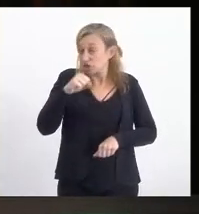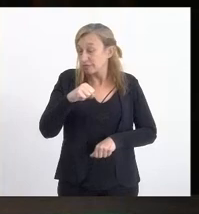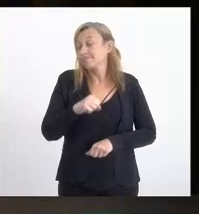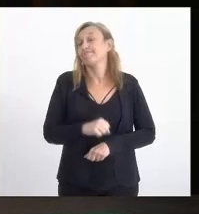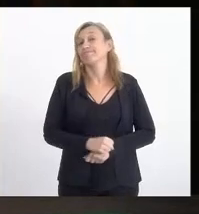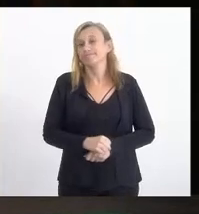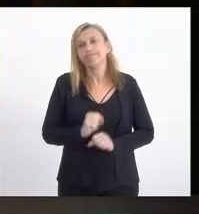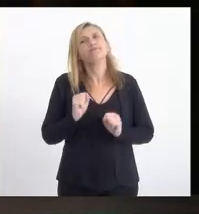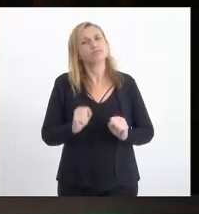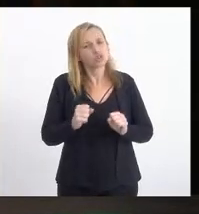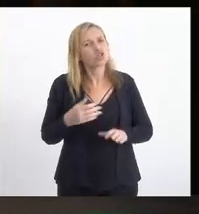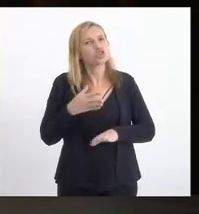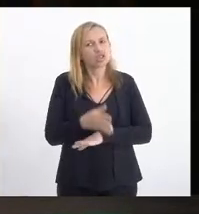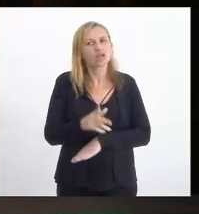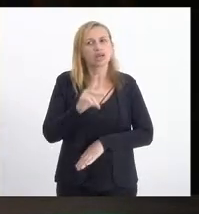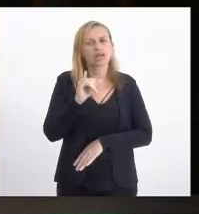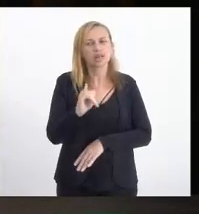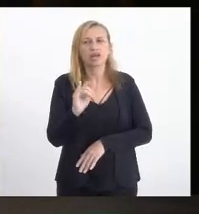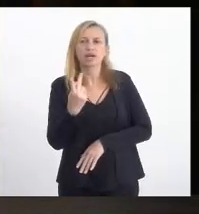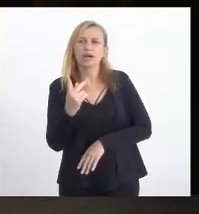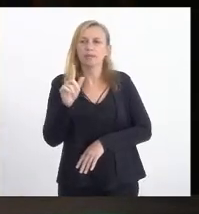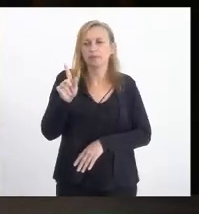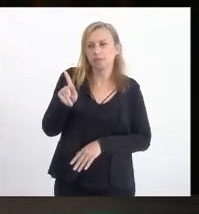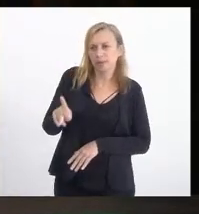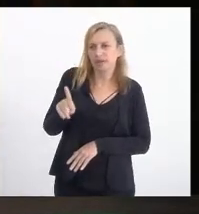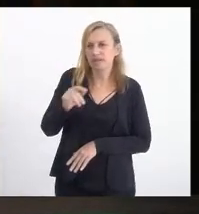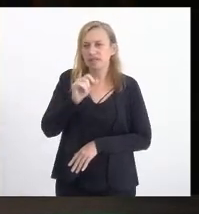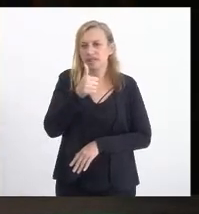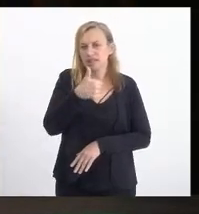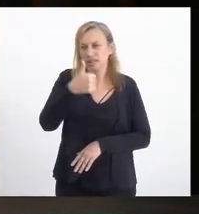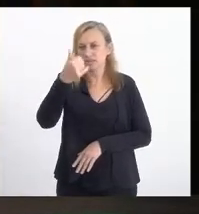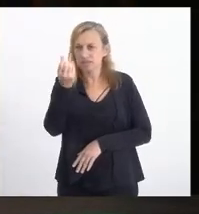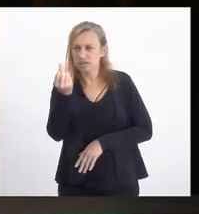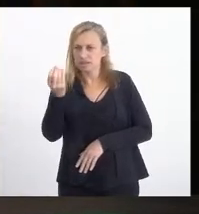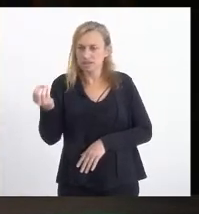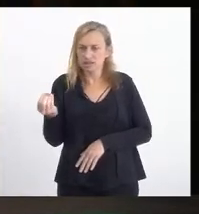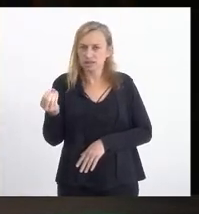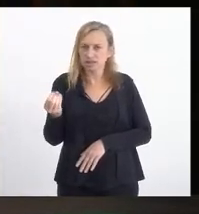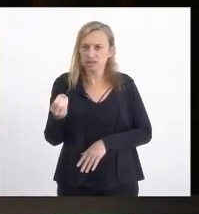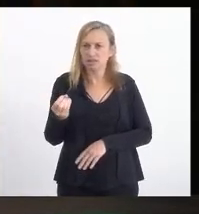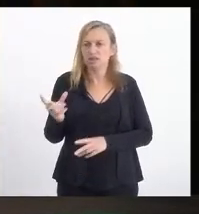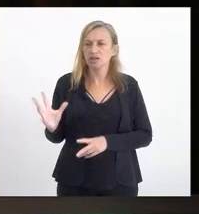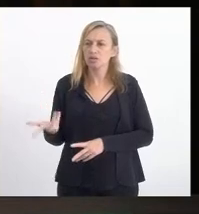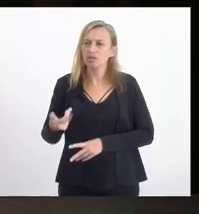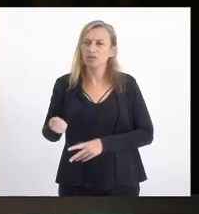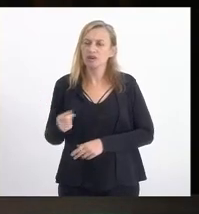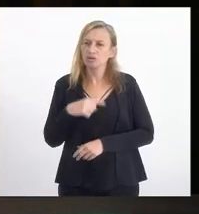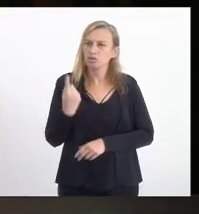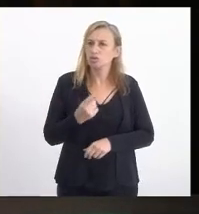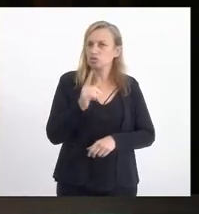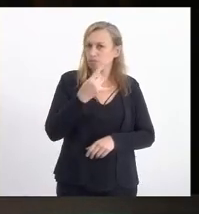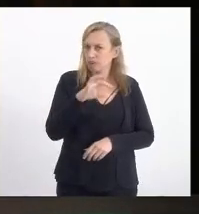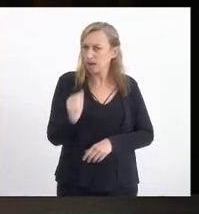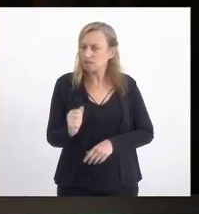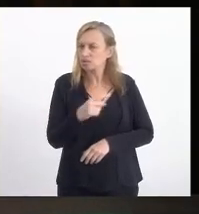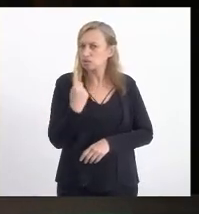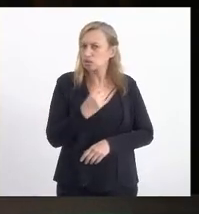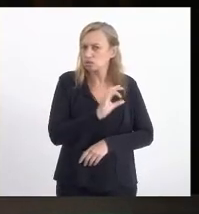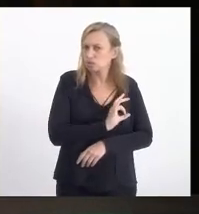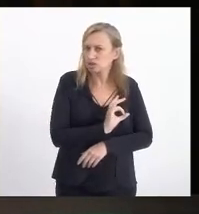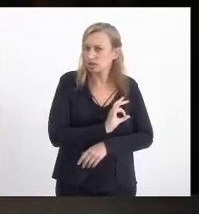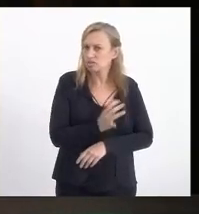que poderia chegar o HP máximo de 160 como oficial não queremos qualificar os nossos praças os nossos